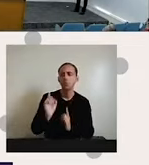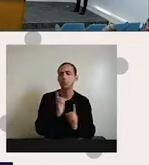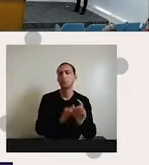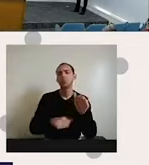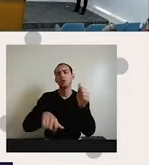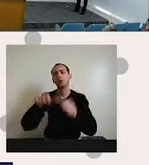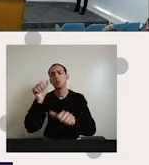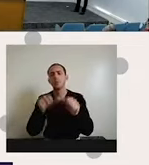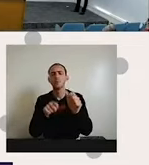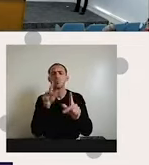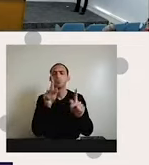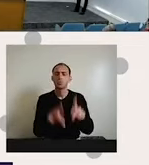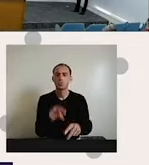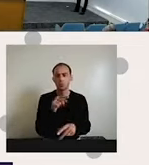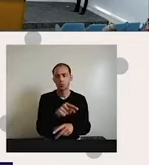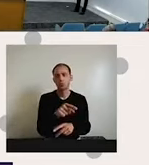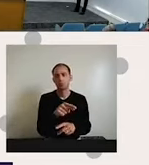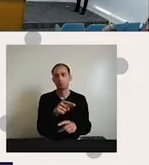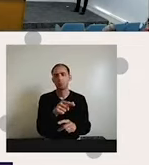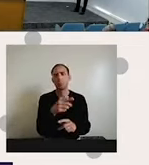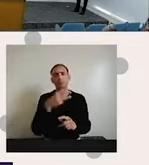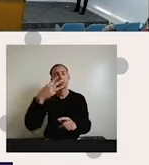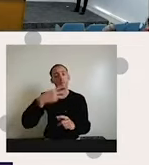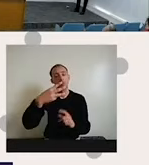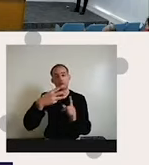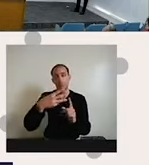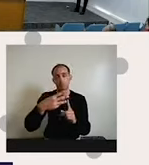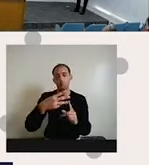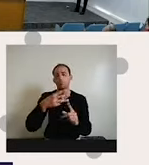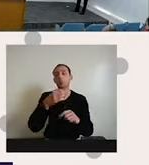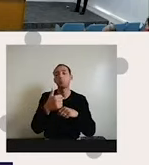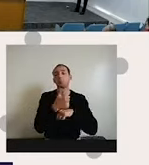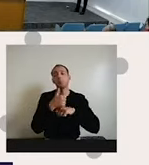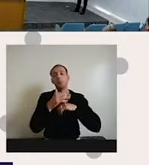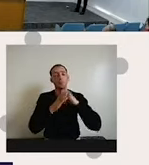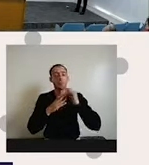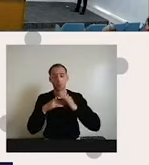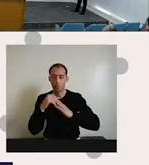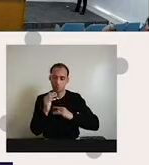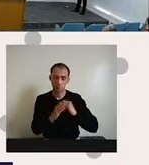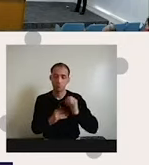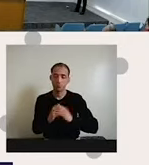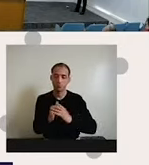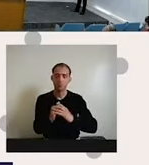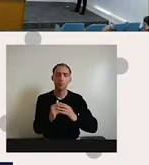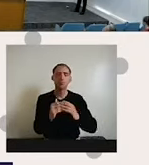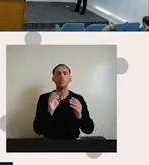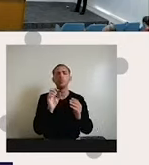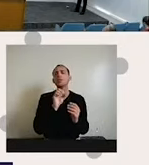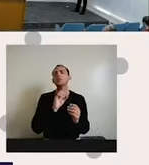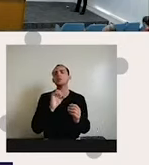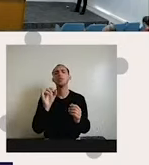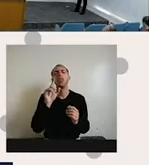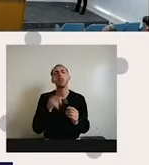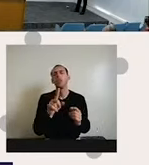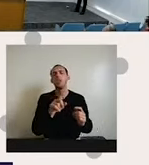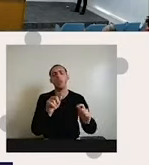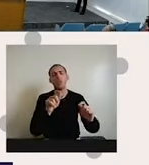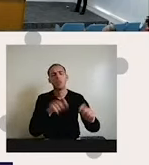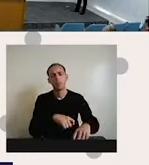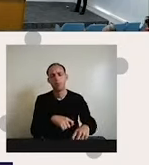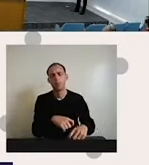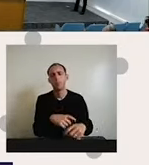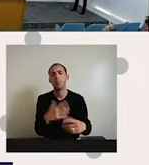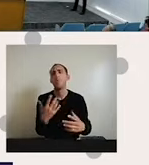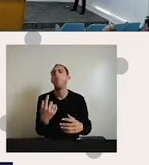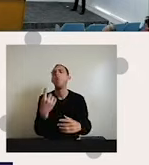uma desmotivação profissional para inferir se é uma condição incapacitante. E um fator atenuante é se a pessoa tem